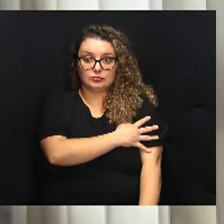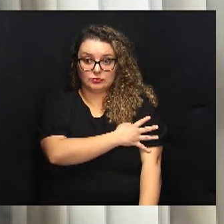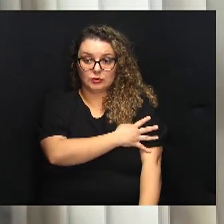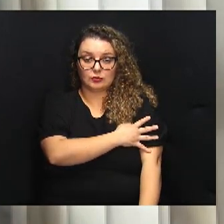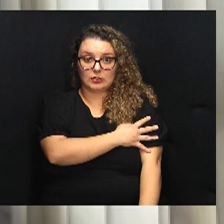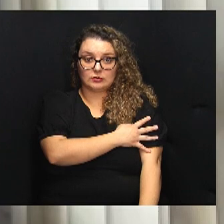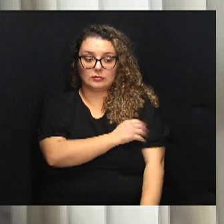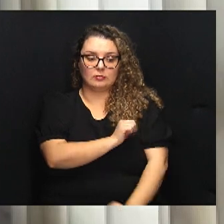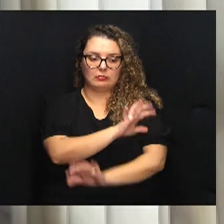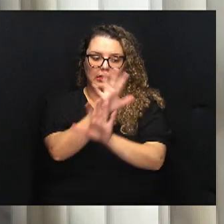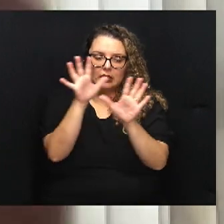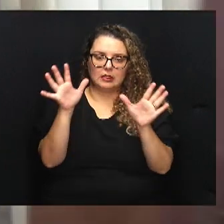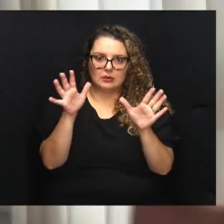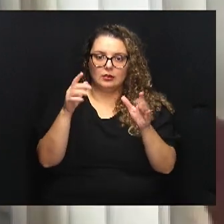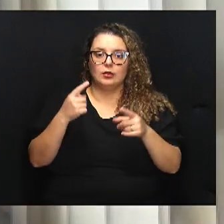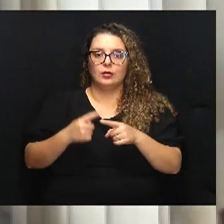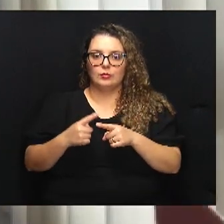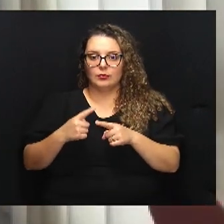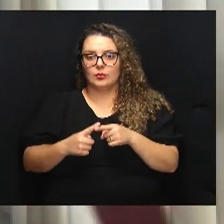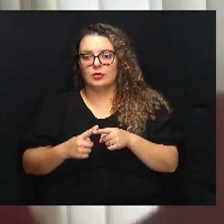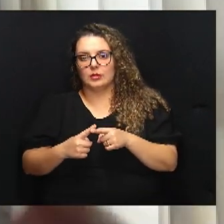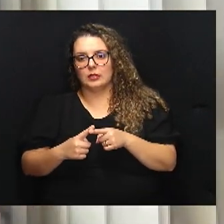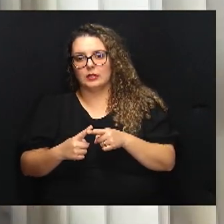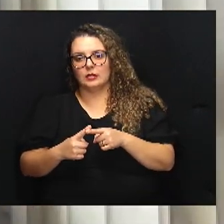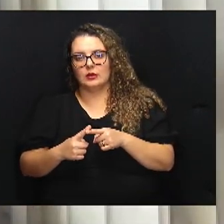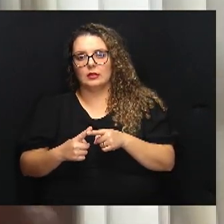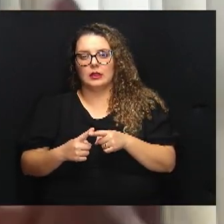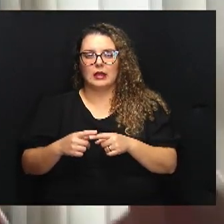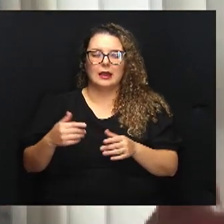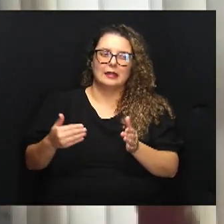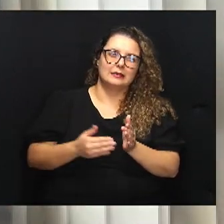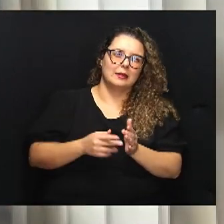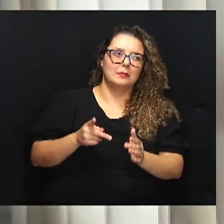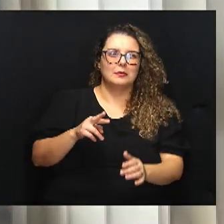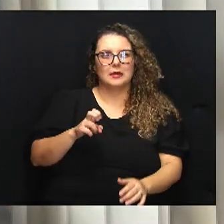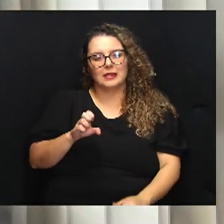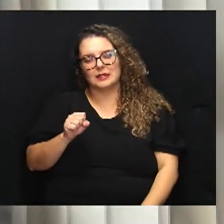né? E porque ali até a pré-escola, né,